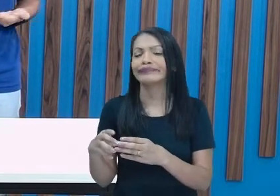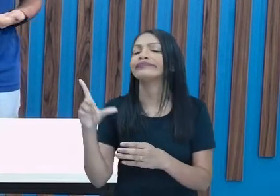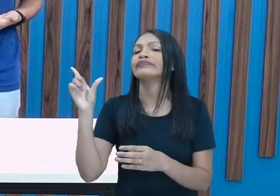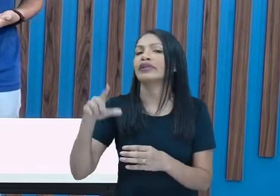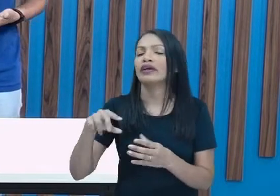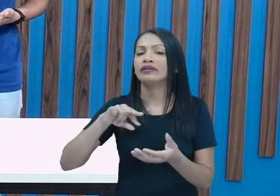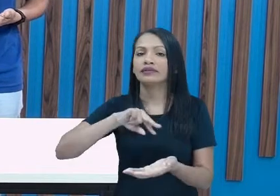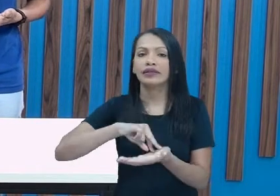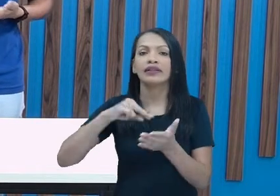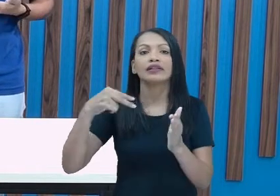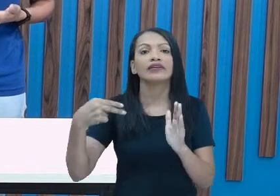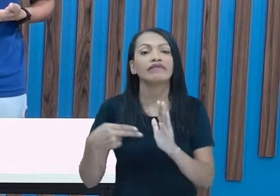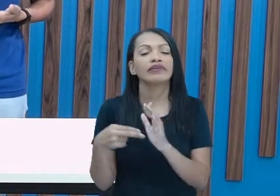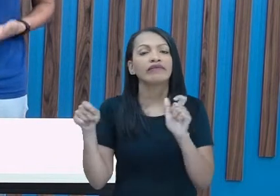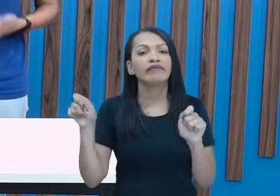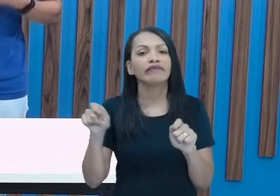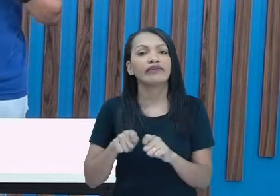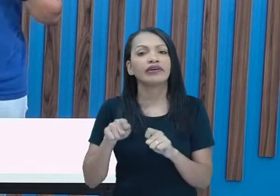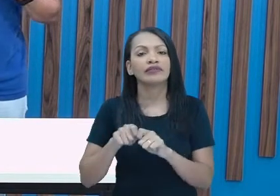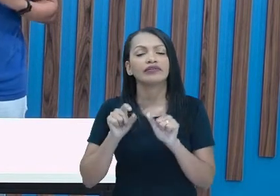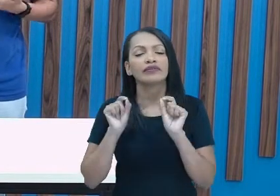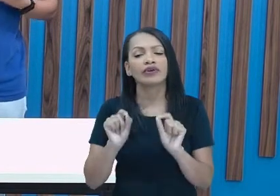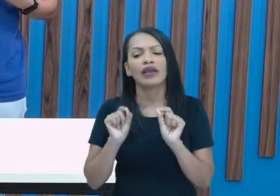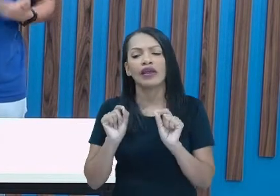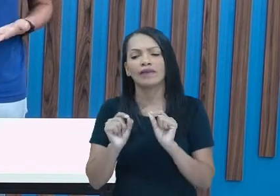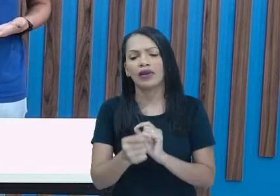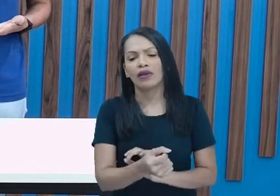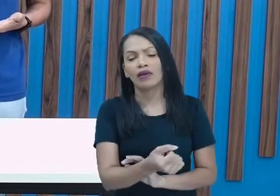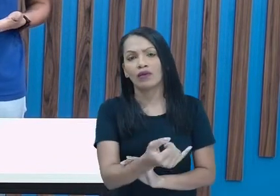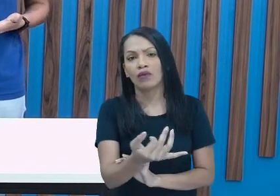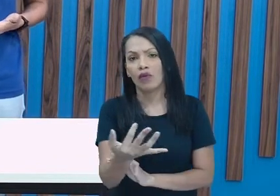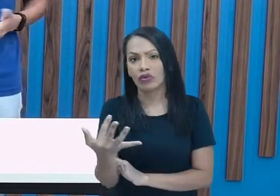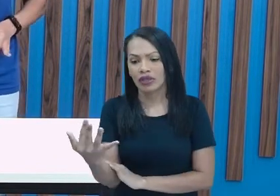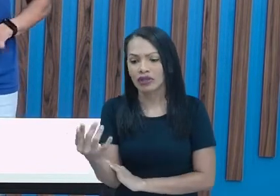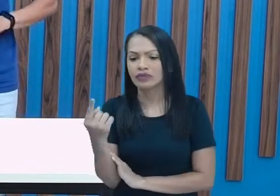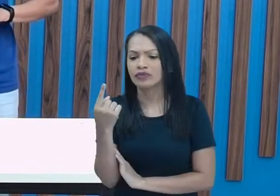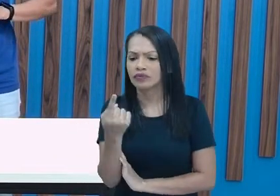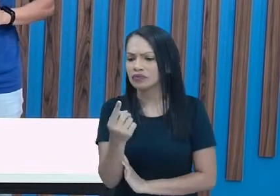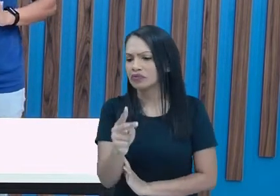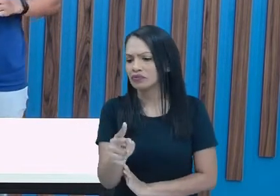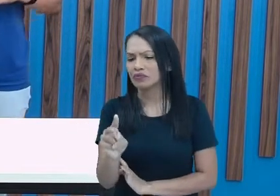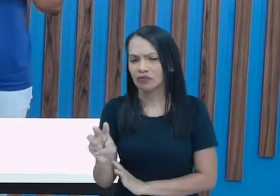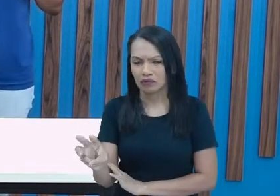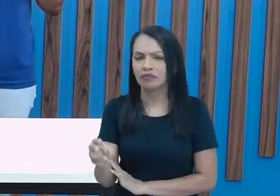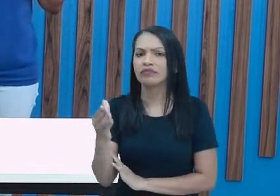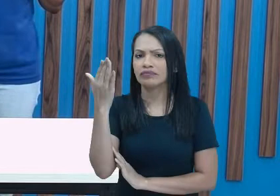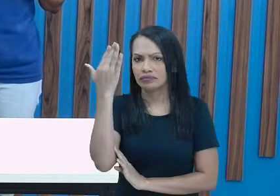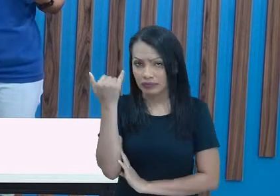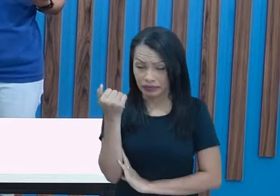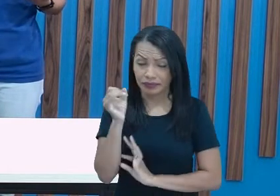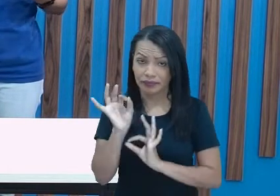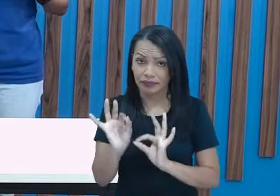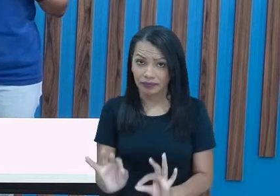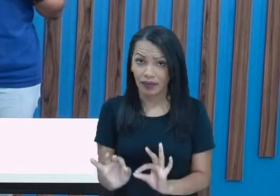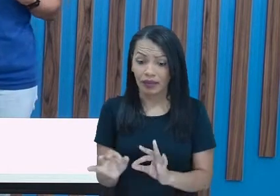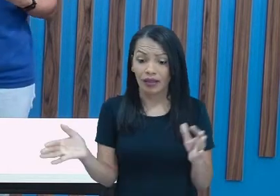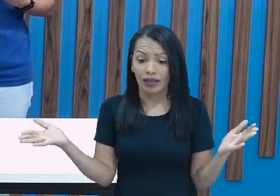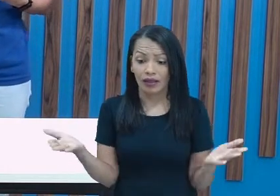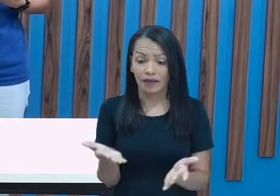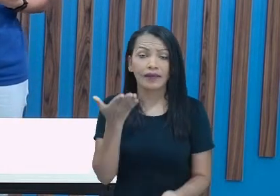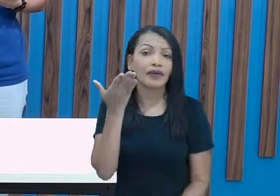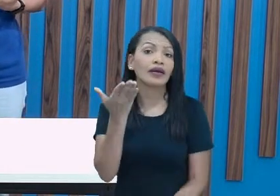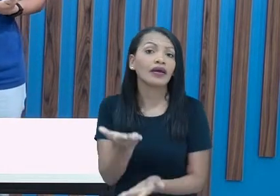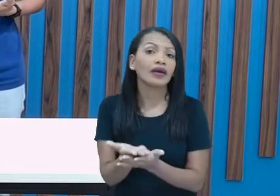significa que estamos realizando o processo da contagem, tá certo? Vamos lá. E na aula de hoje, nós